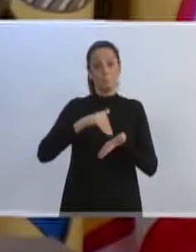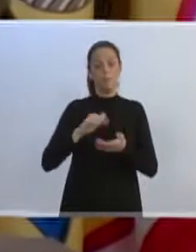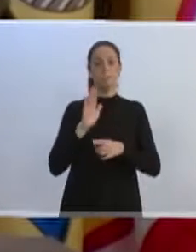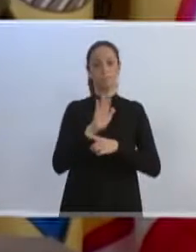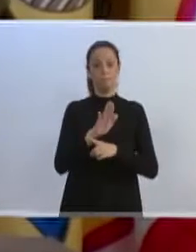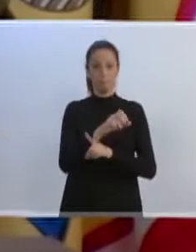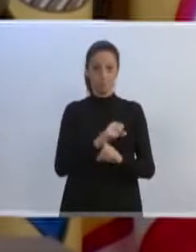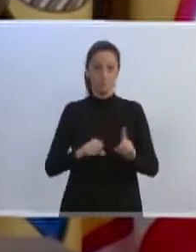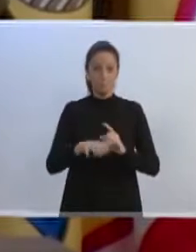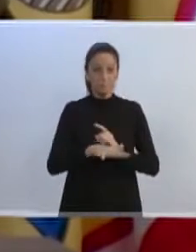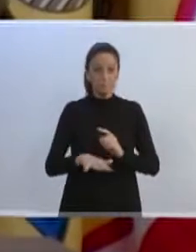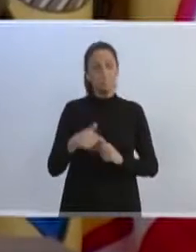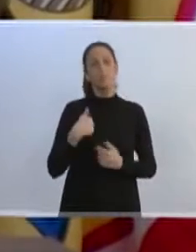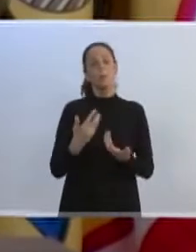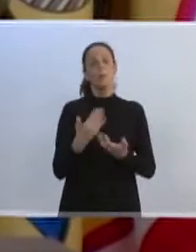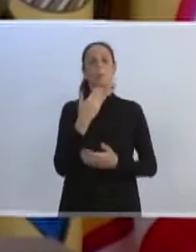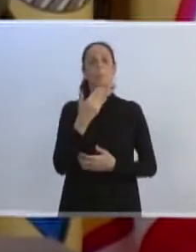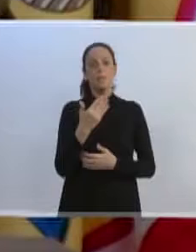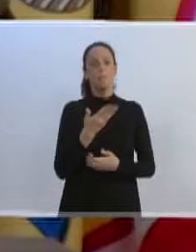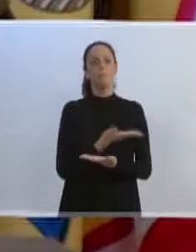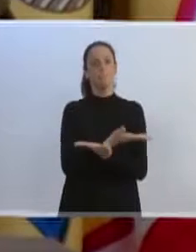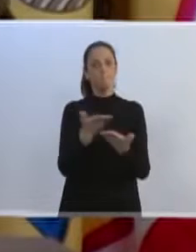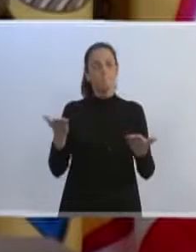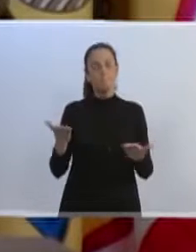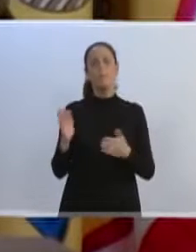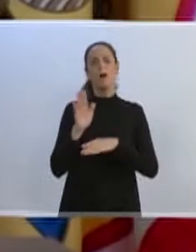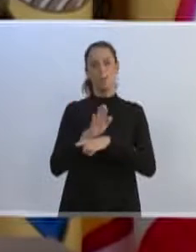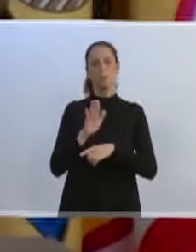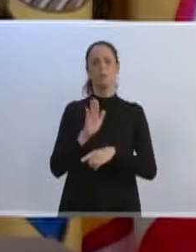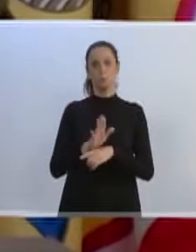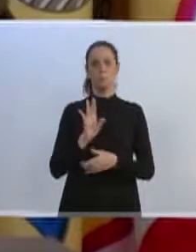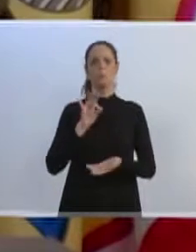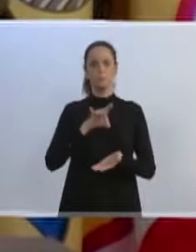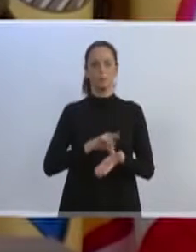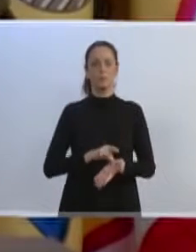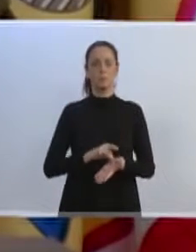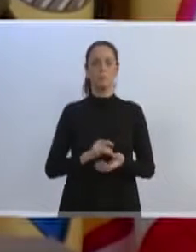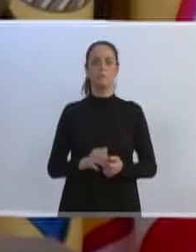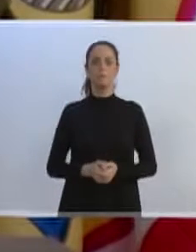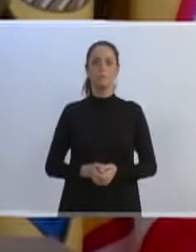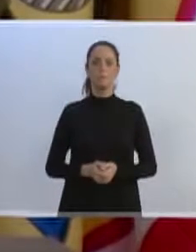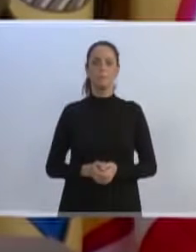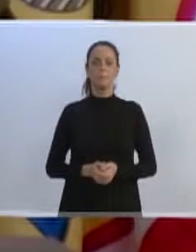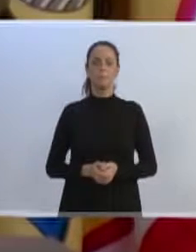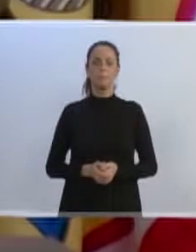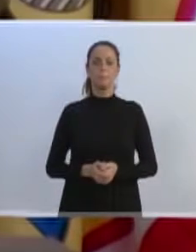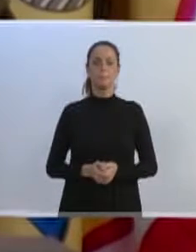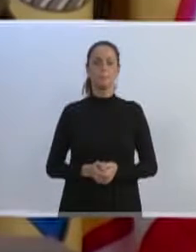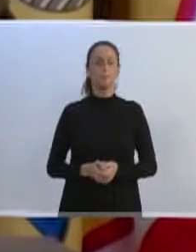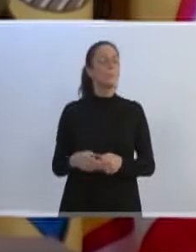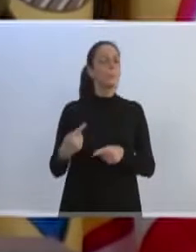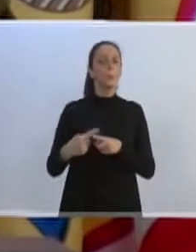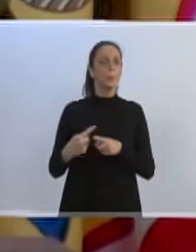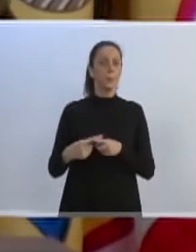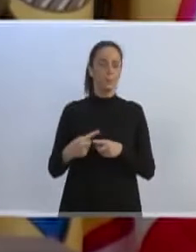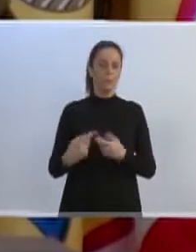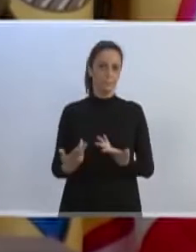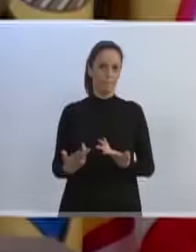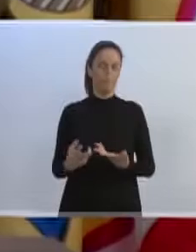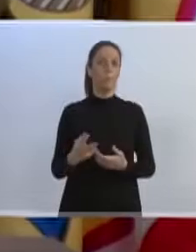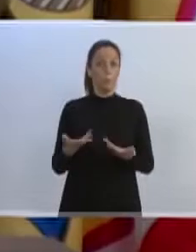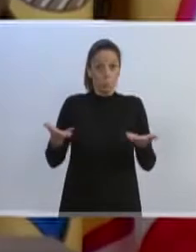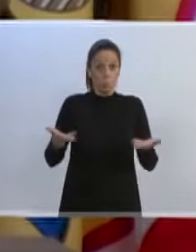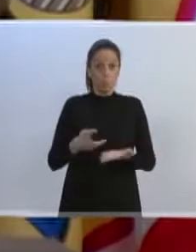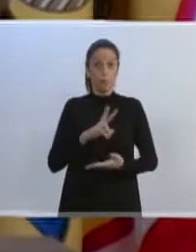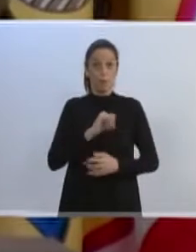do município, Oscar Grotman, fez uso do espaço da Tribuna Livre para entrega aos vereadores de uma cópia do Plano